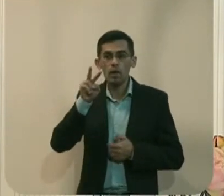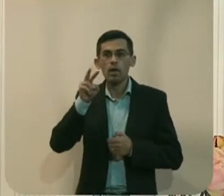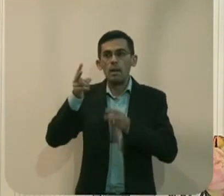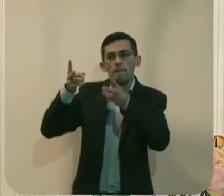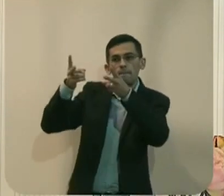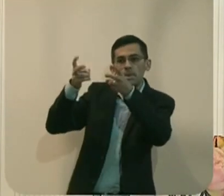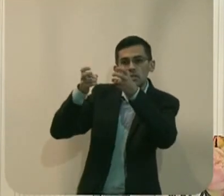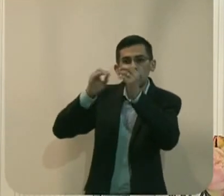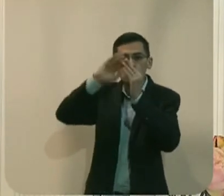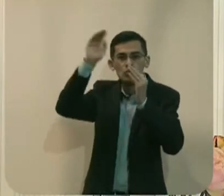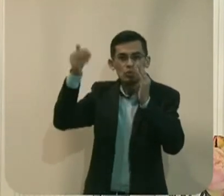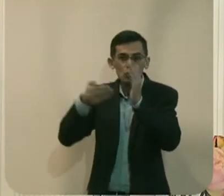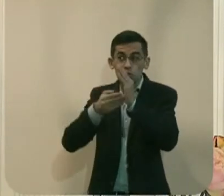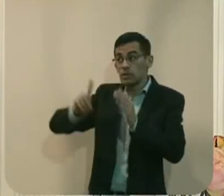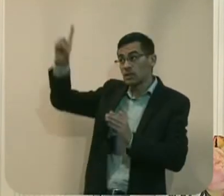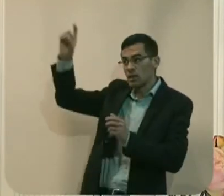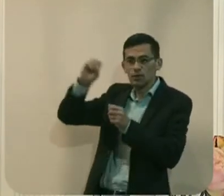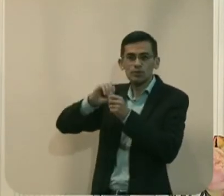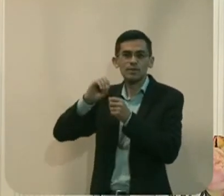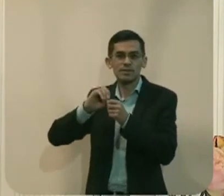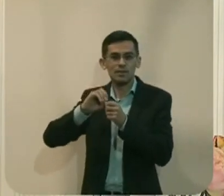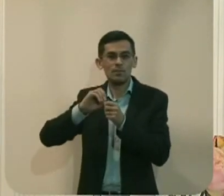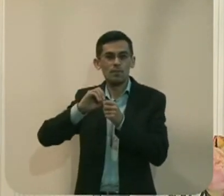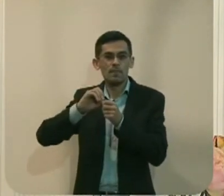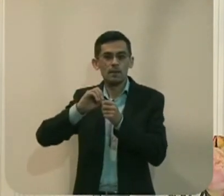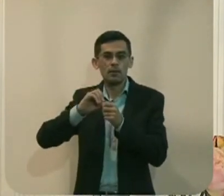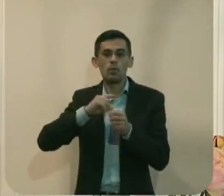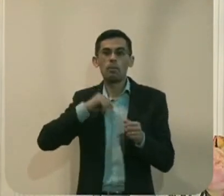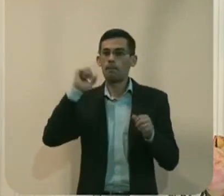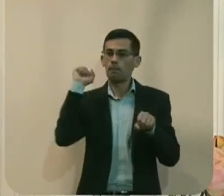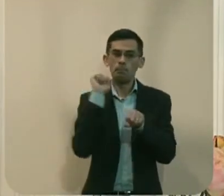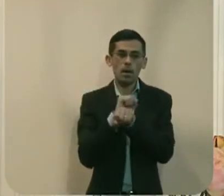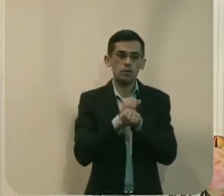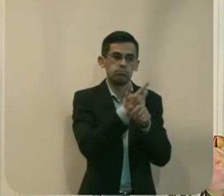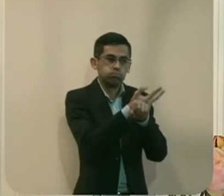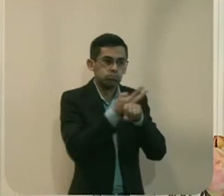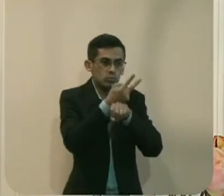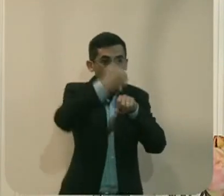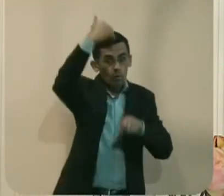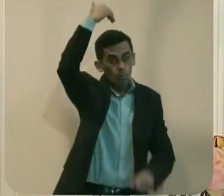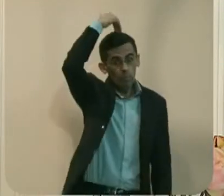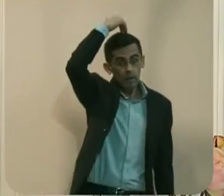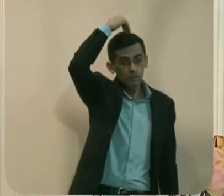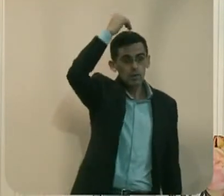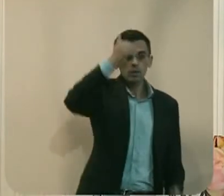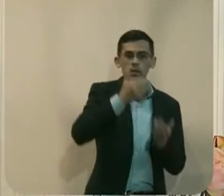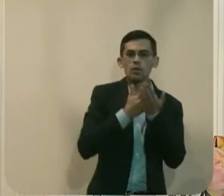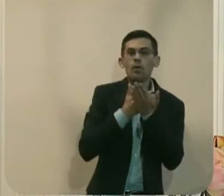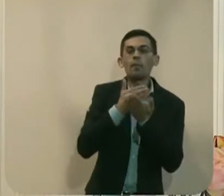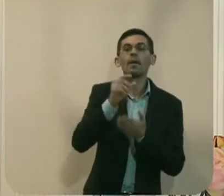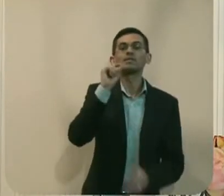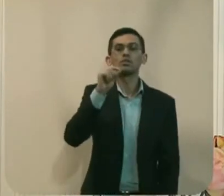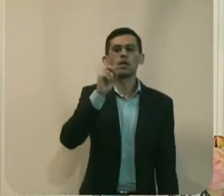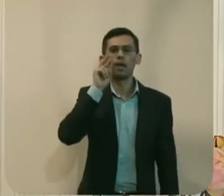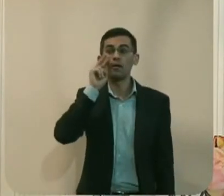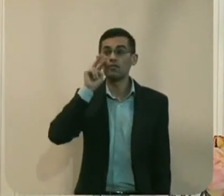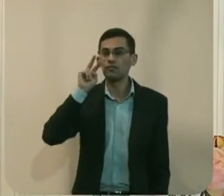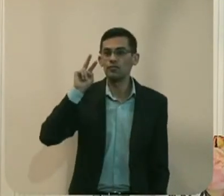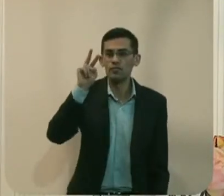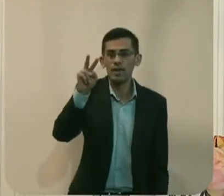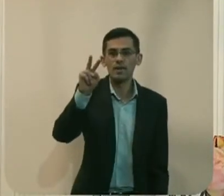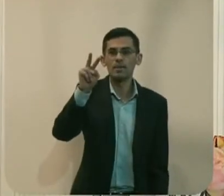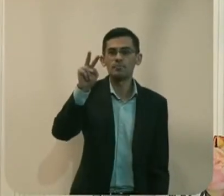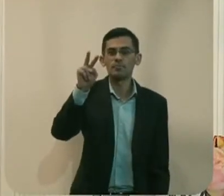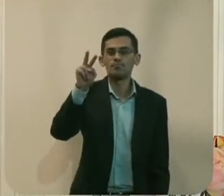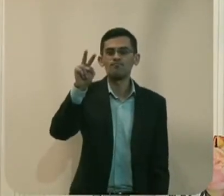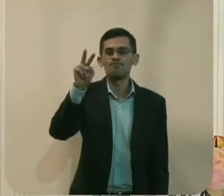que Deus está fazendo. E aí eu deixo de procurar culpados e começo a enxergar